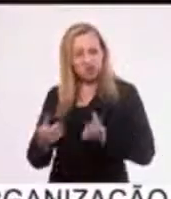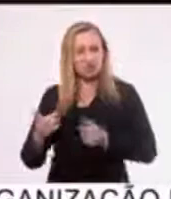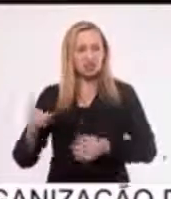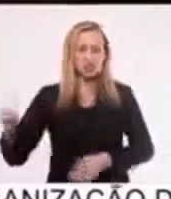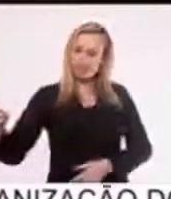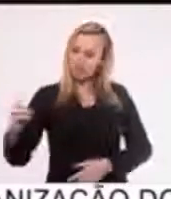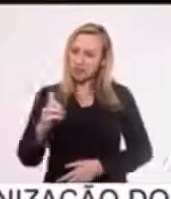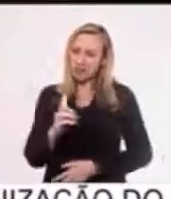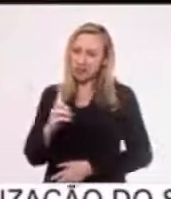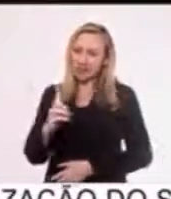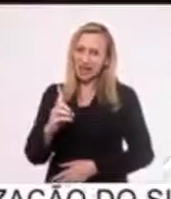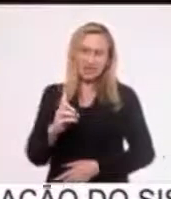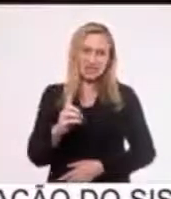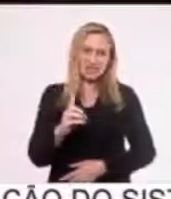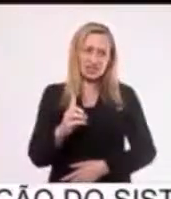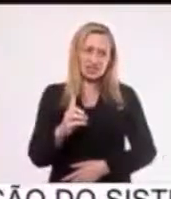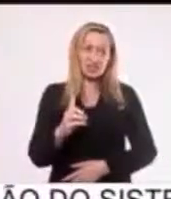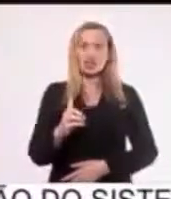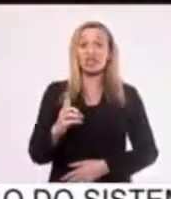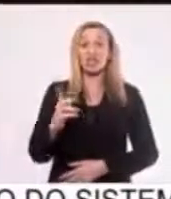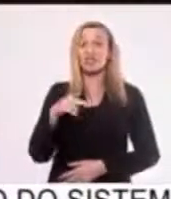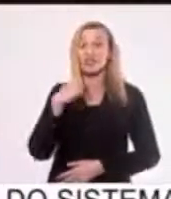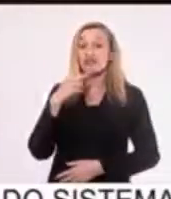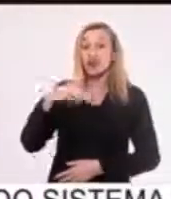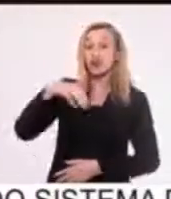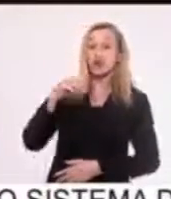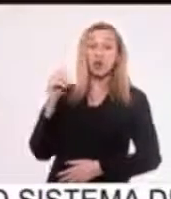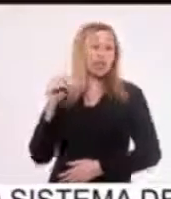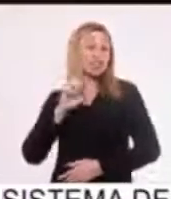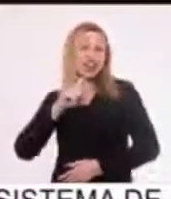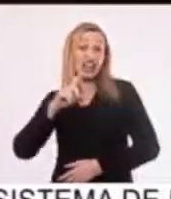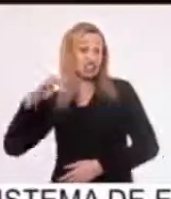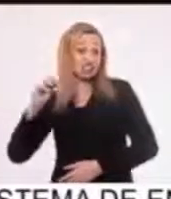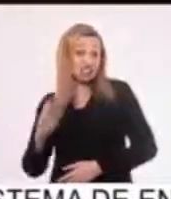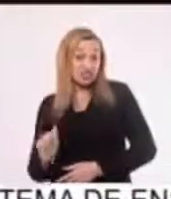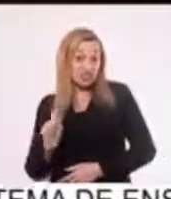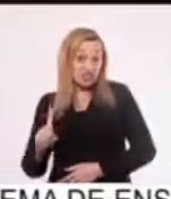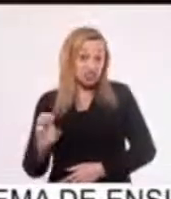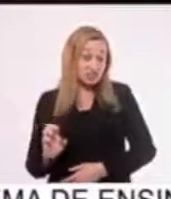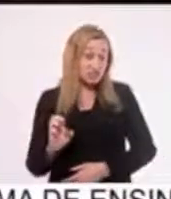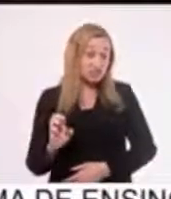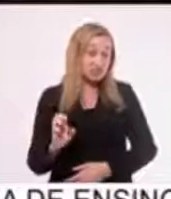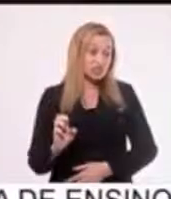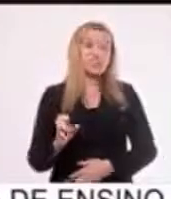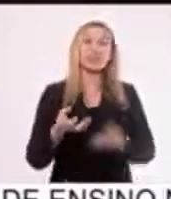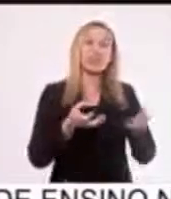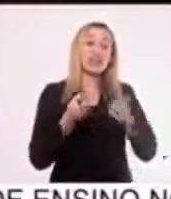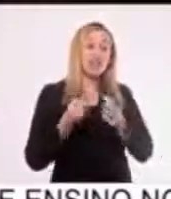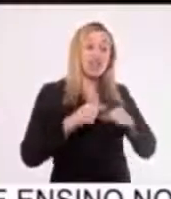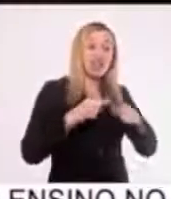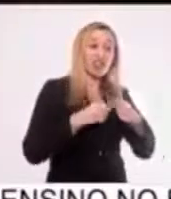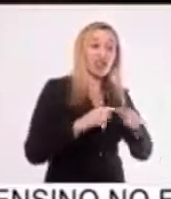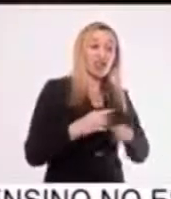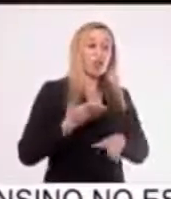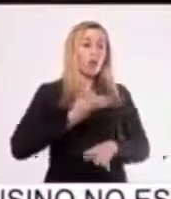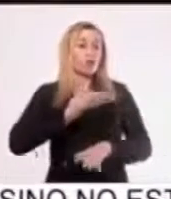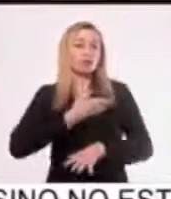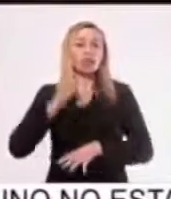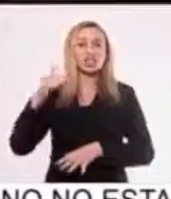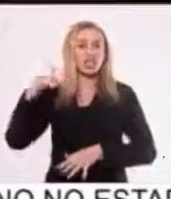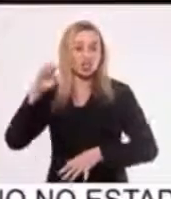os paladinos da moralidade tentar defender o indefensável Alexandre Knoblauch.